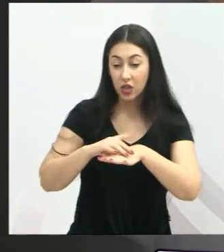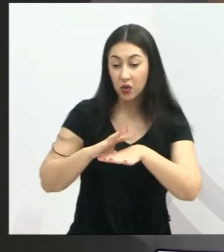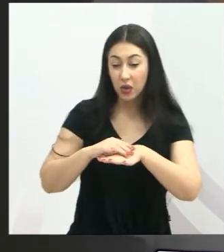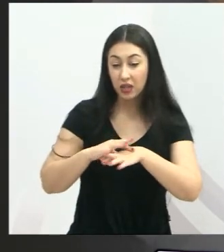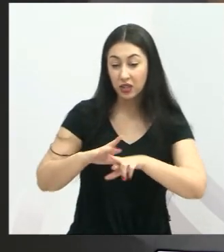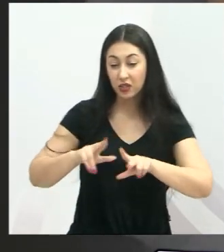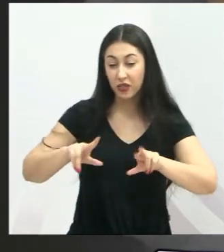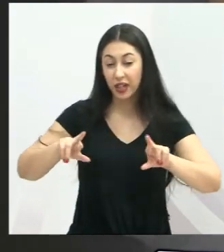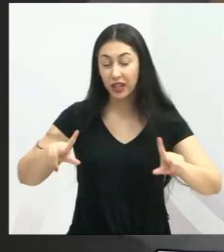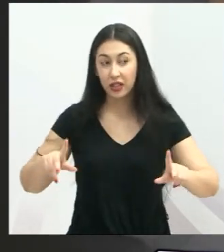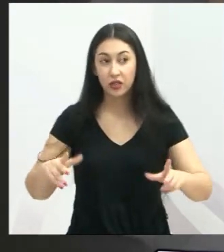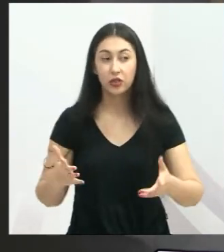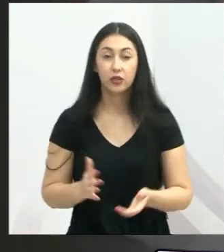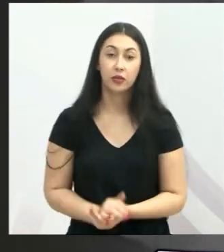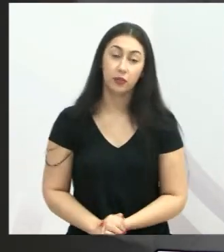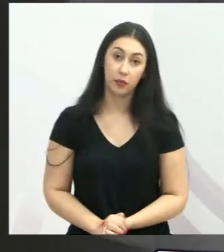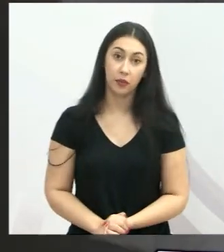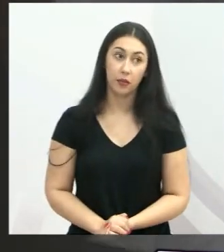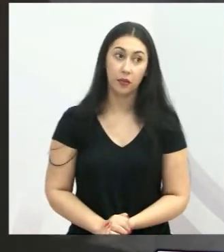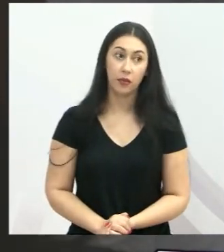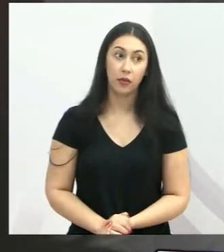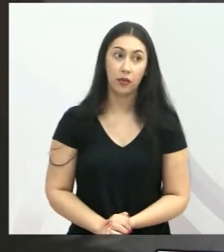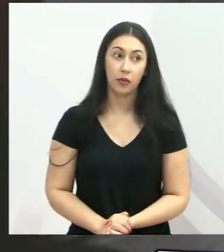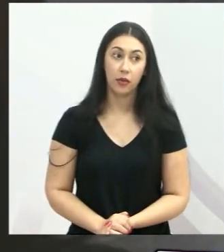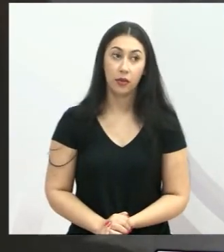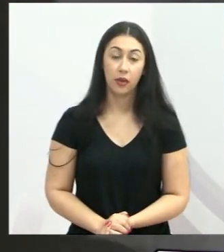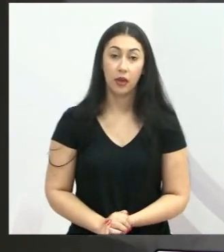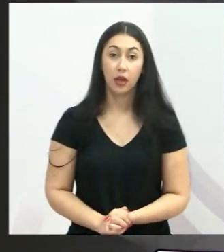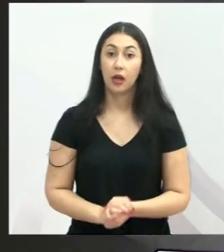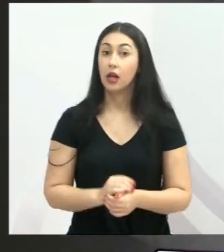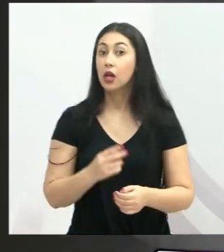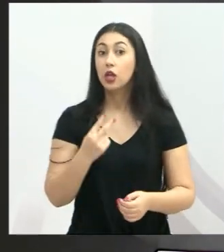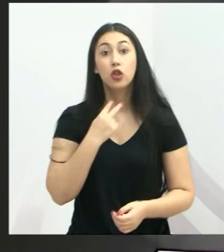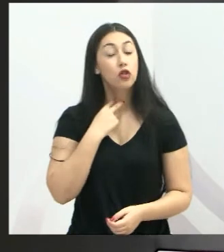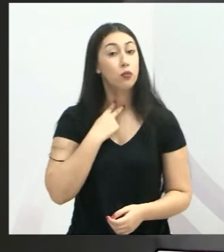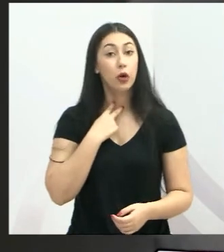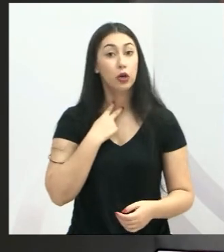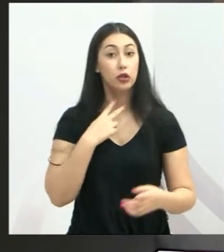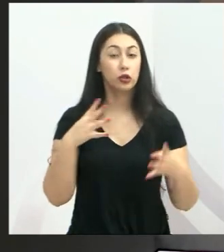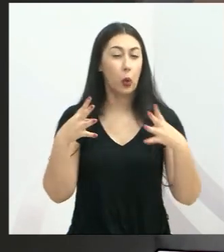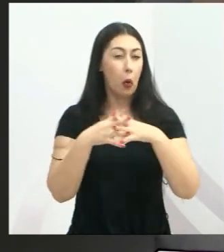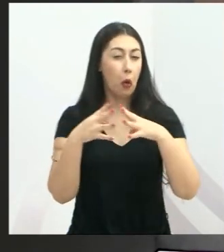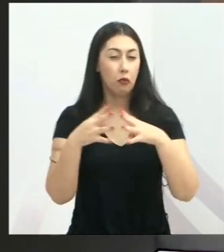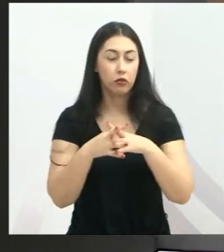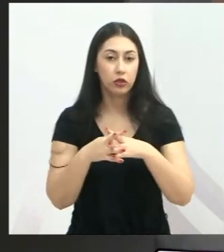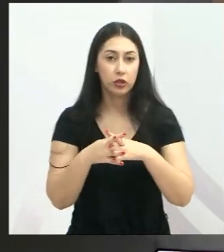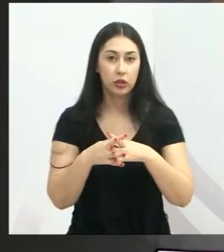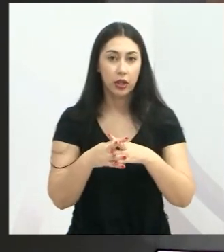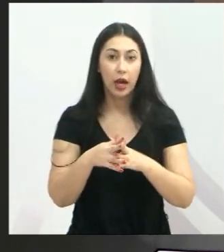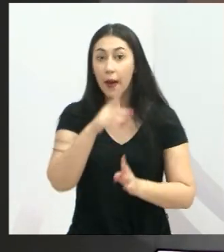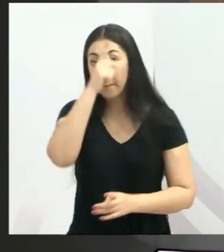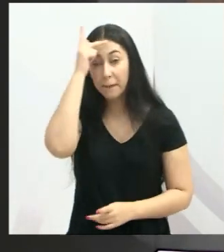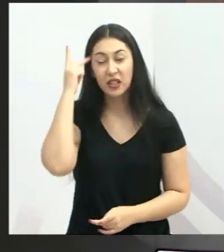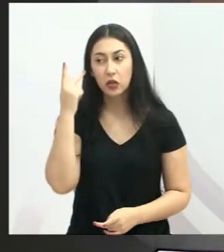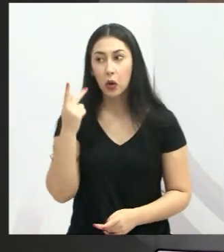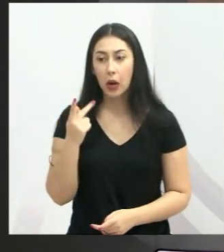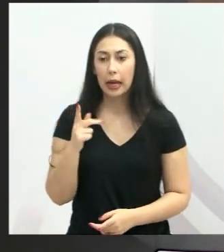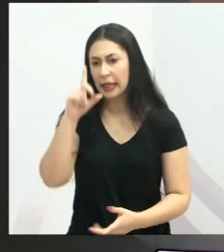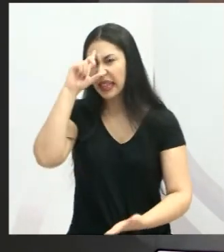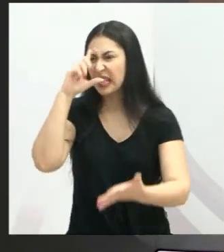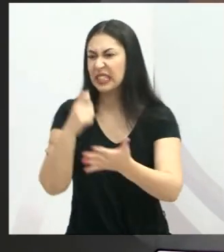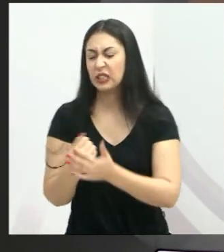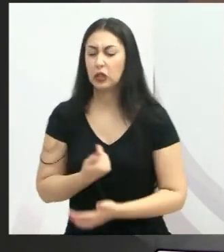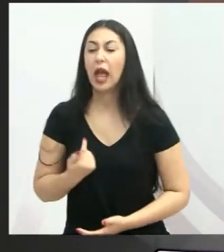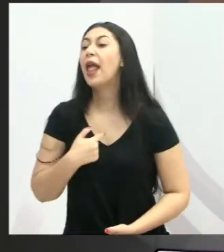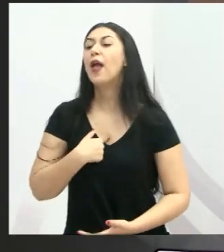profilaxia, que é aquelas pessoas que estão tomando indiscriminadamente, com o tratamento precoce. Não dá